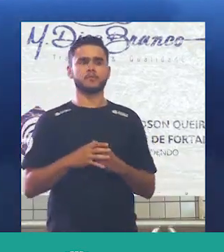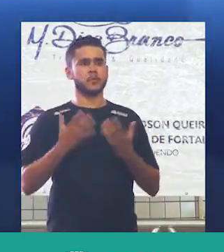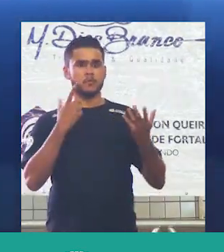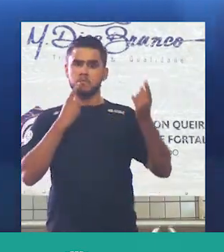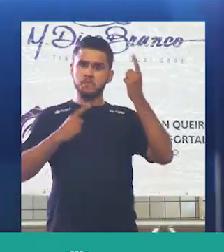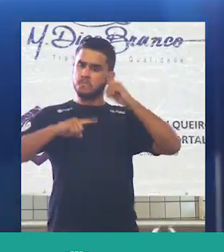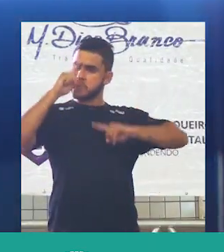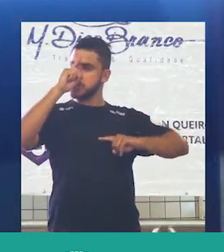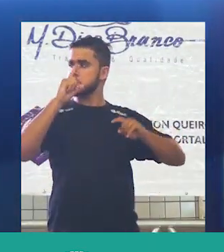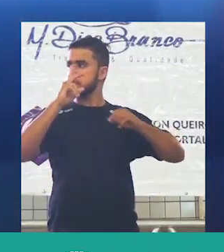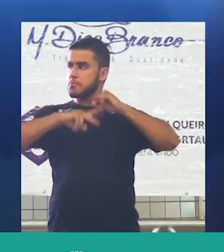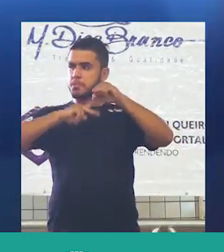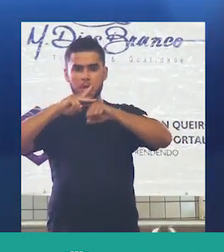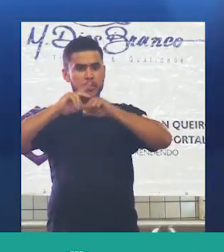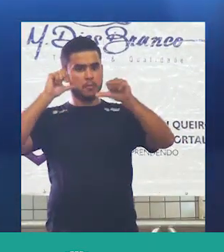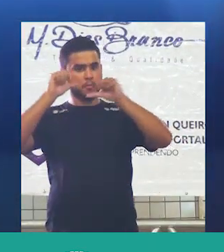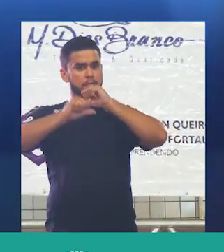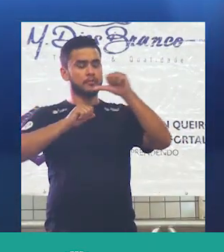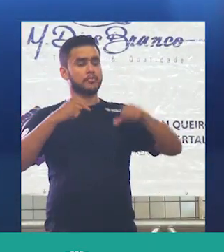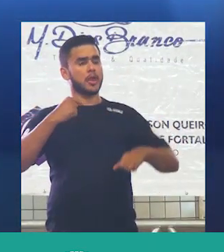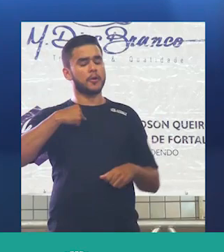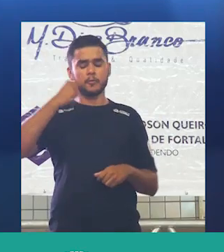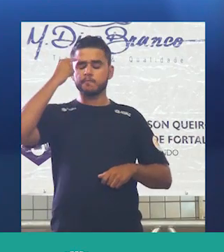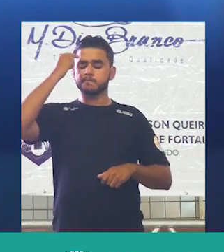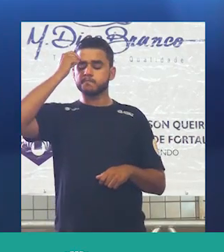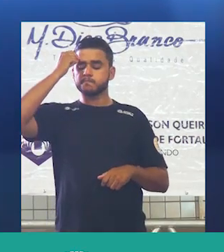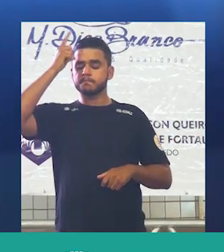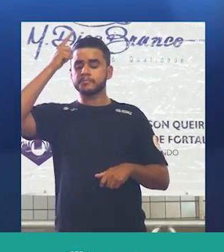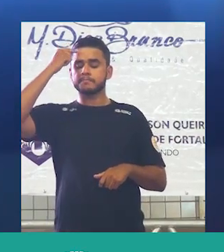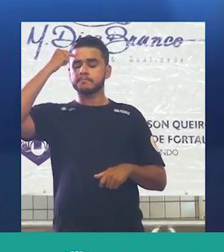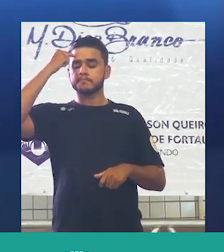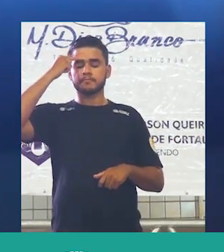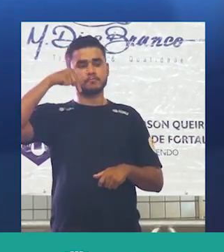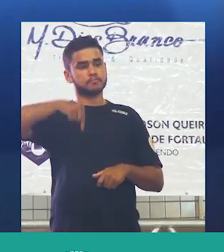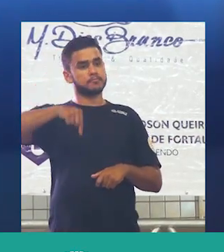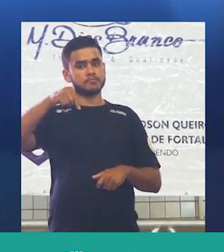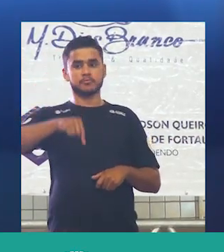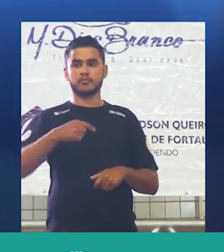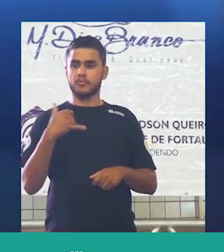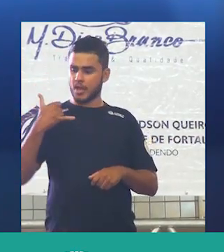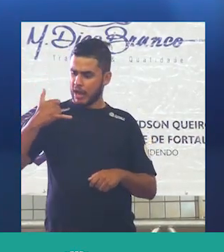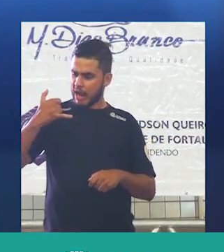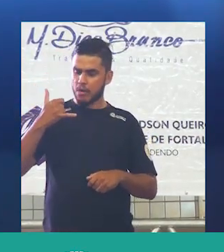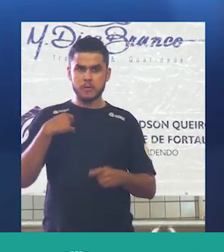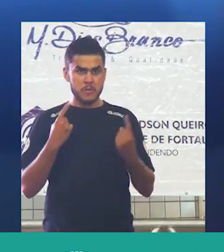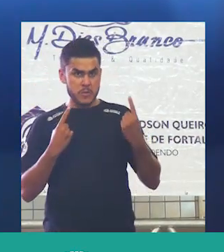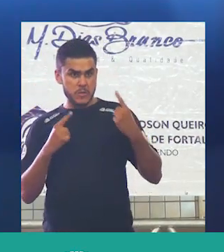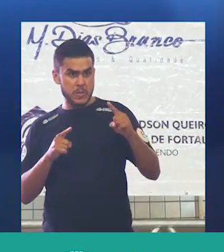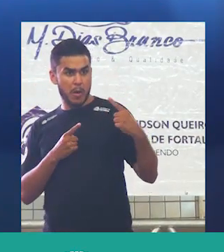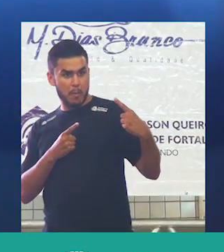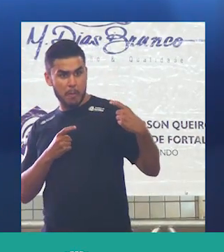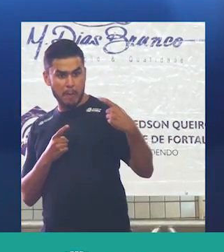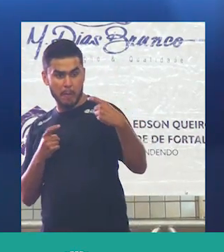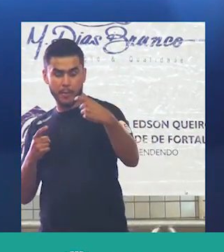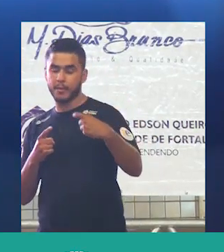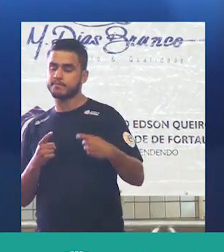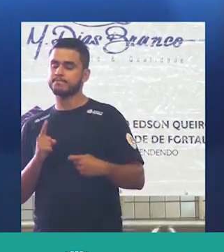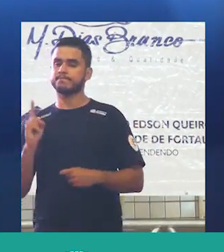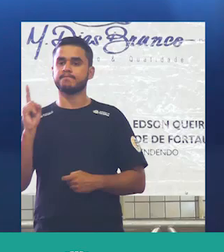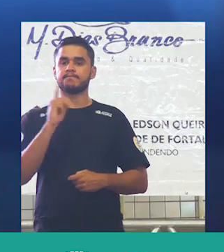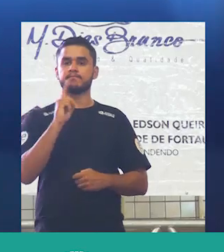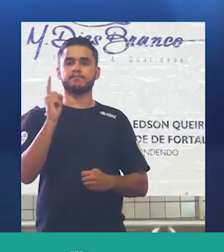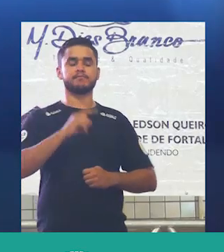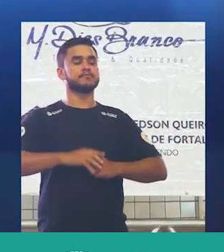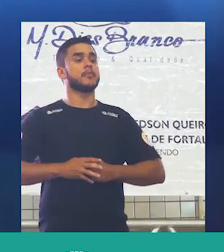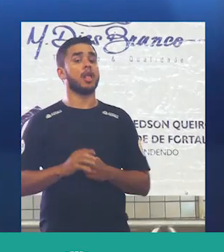revolução uma vez nesse país. Só que eu descobri uma coisa: revolução não se faz com armas. Com armas se